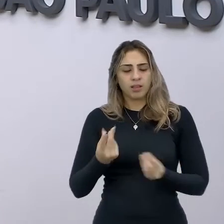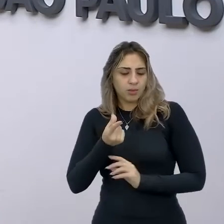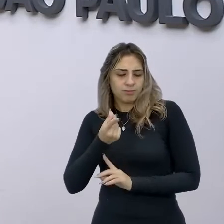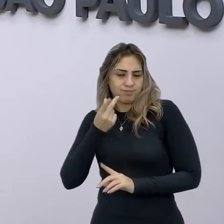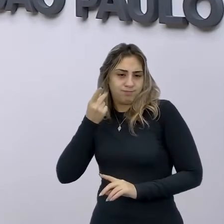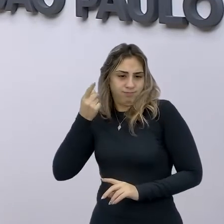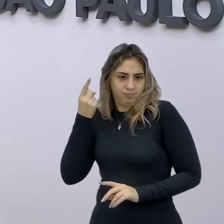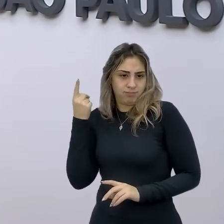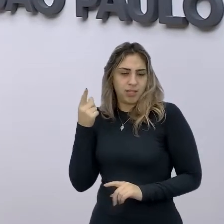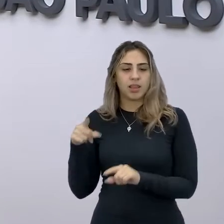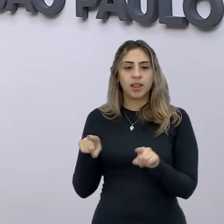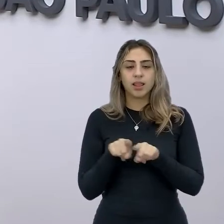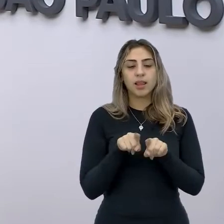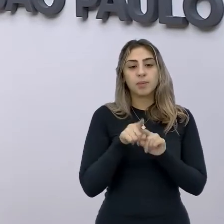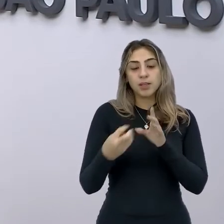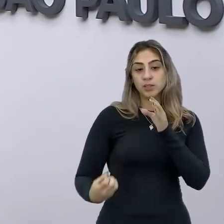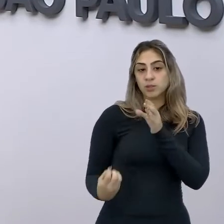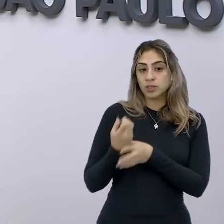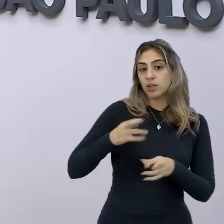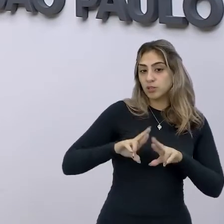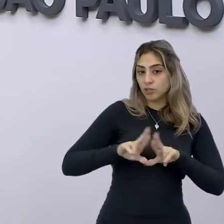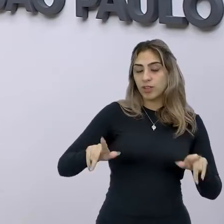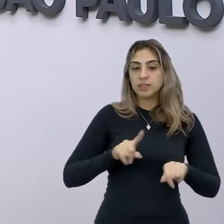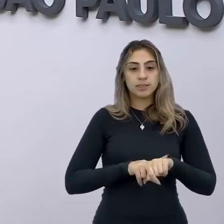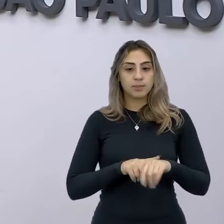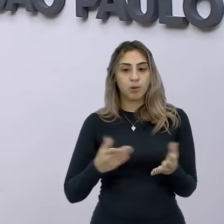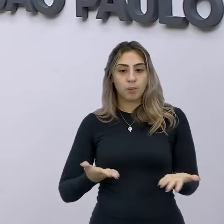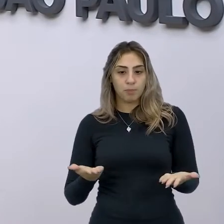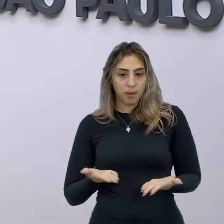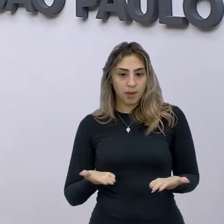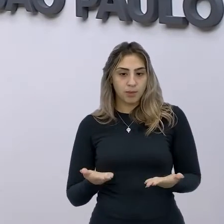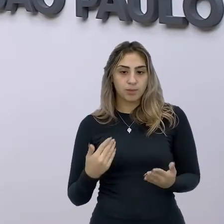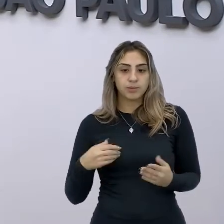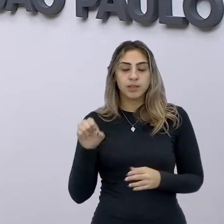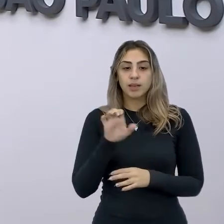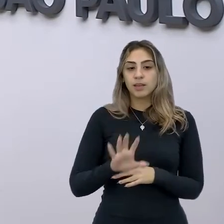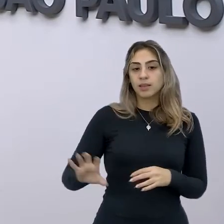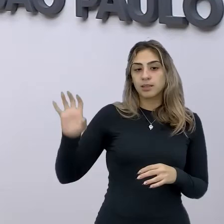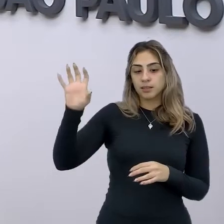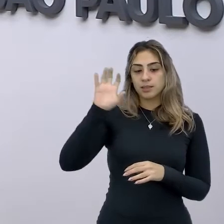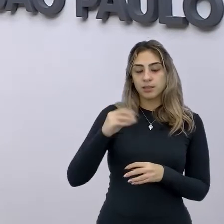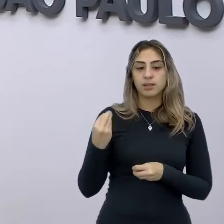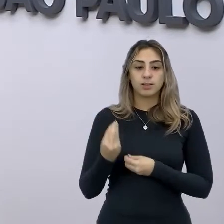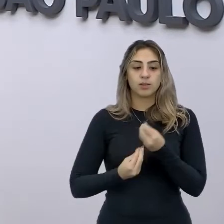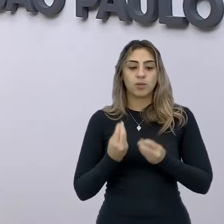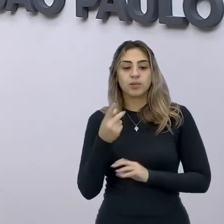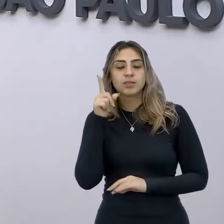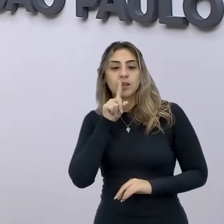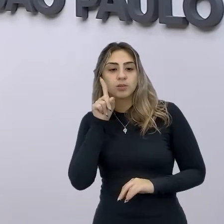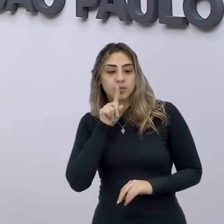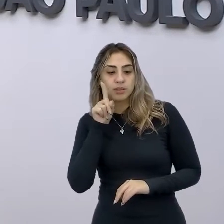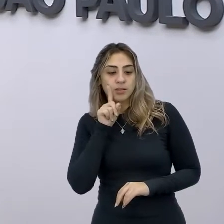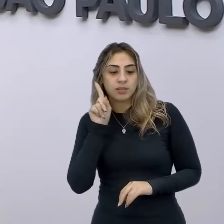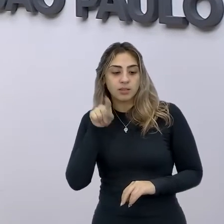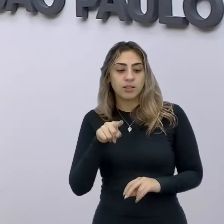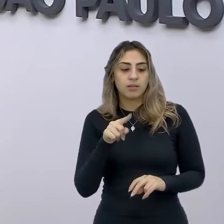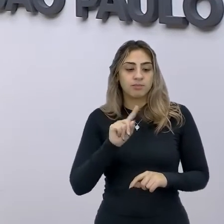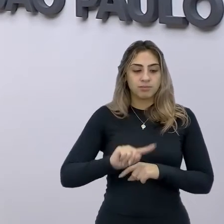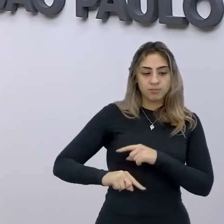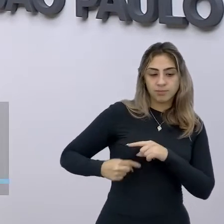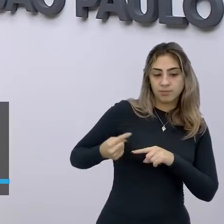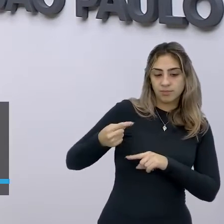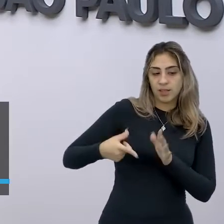assim e surgiu em diferentes momentos para diferentes estados, né? Então, no caso dos Estados Unidos,